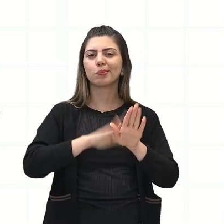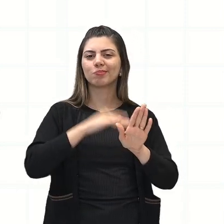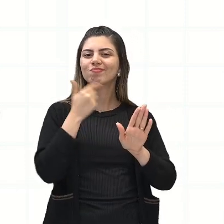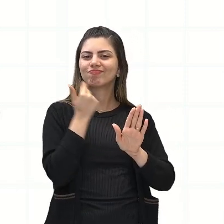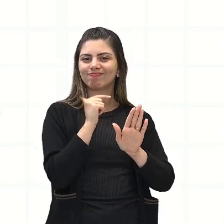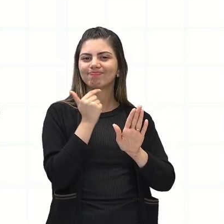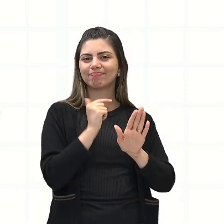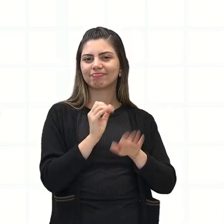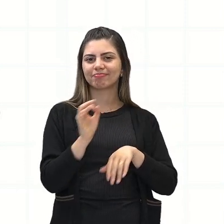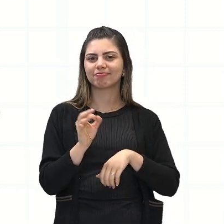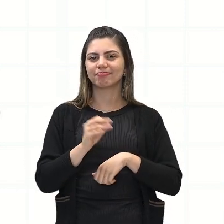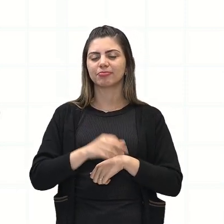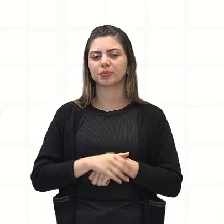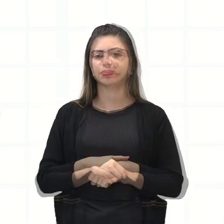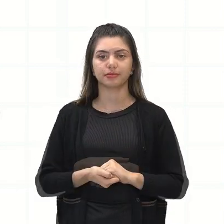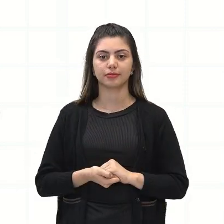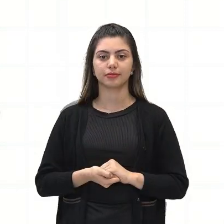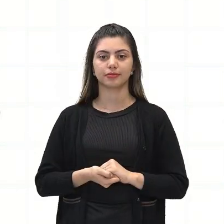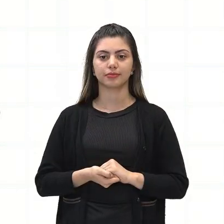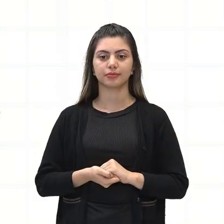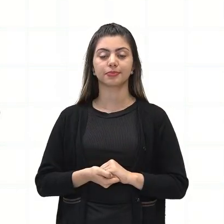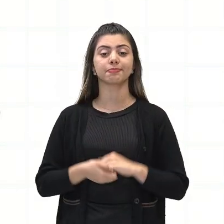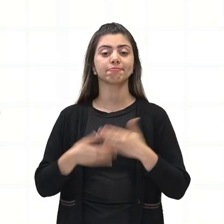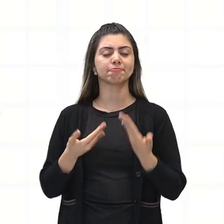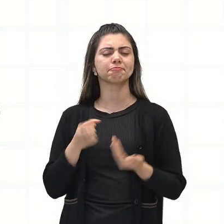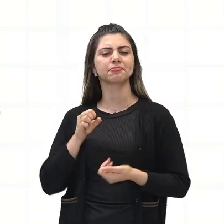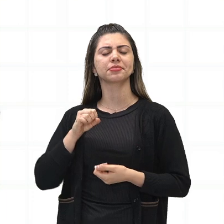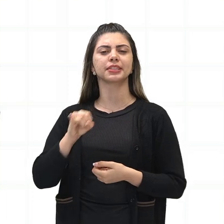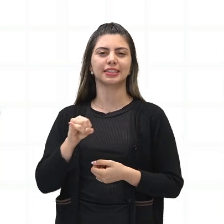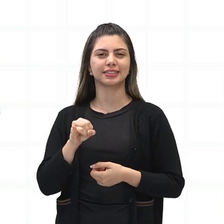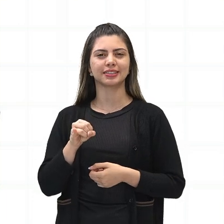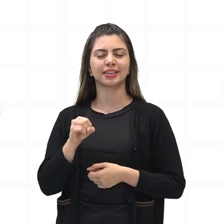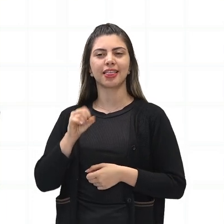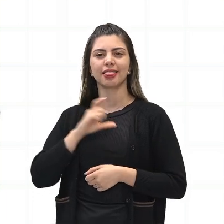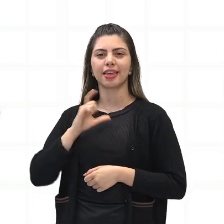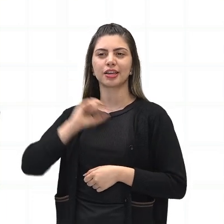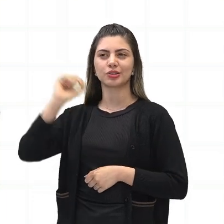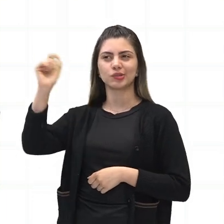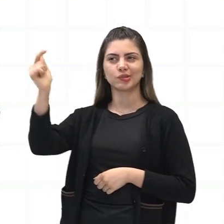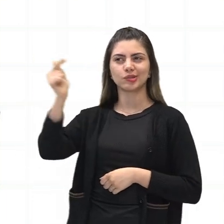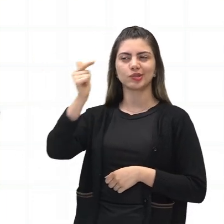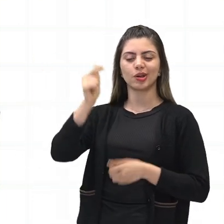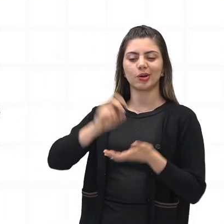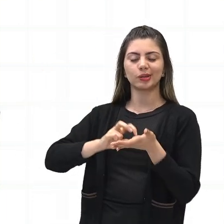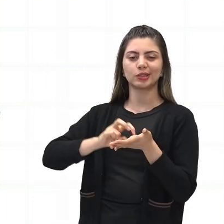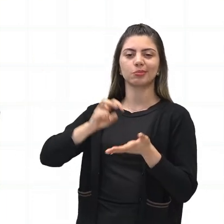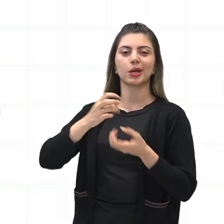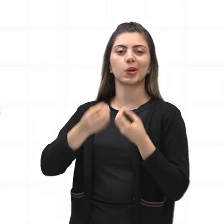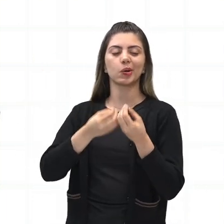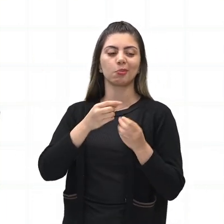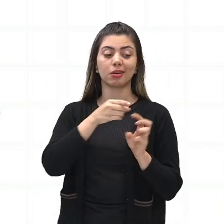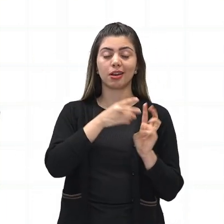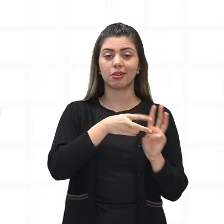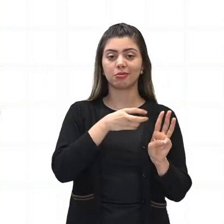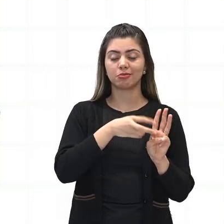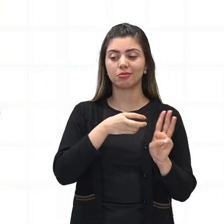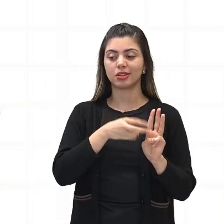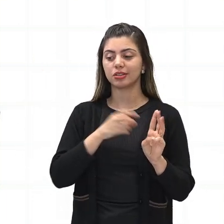irônico. Se fosse uma manhã de sol, o índio teria despido o